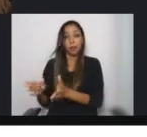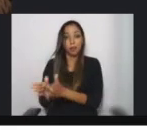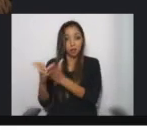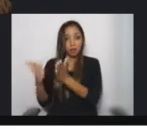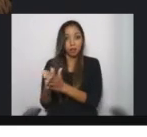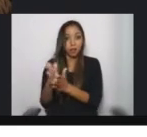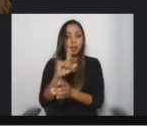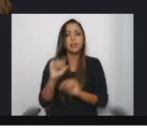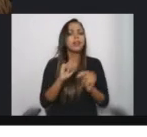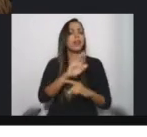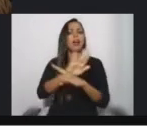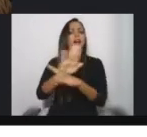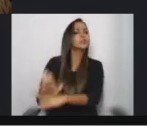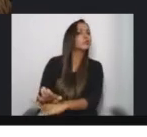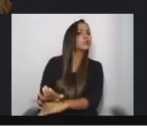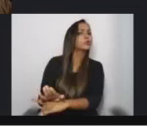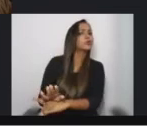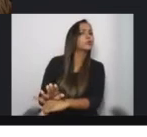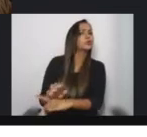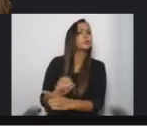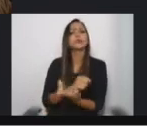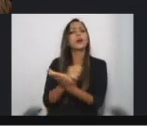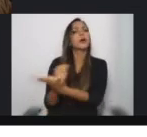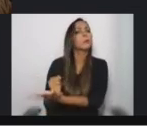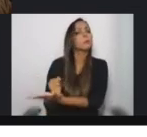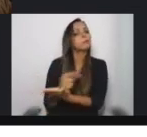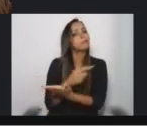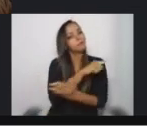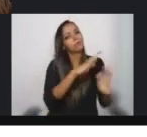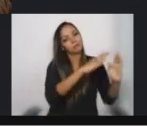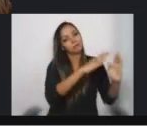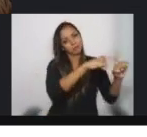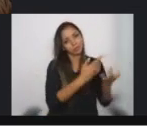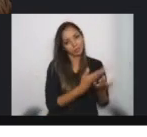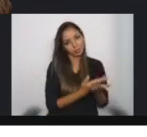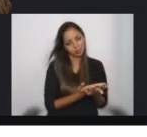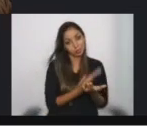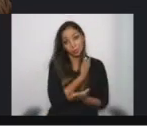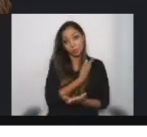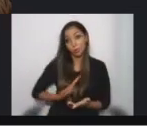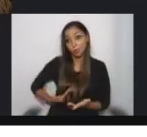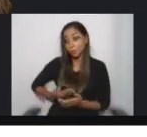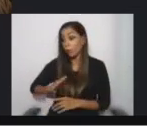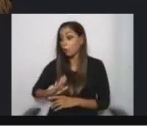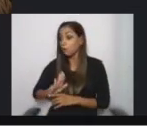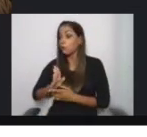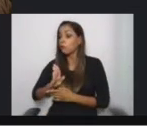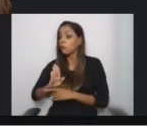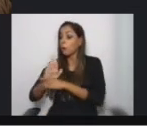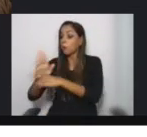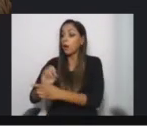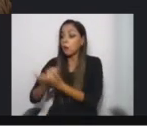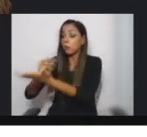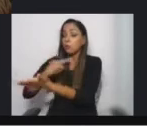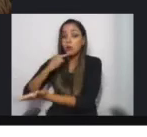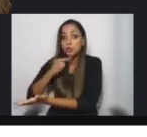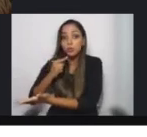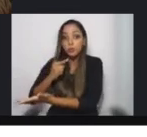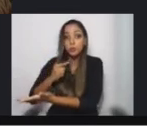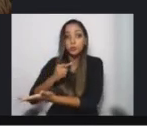não chega, de chegar onde o poder público não chega, é um papel histórico da igreja, que é desempenhado durante séculos. Desde o